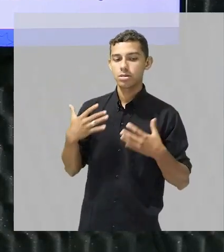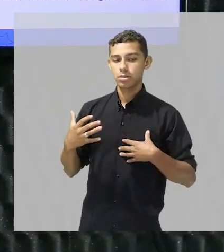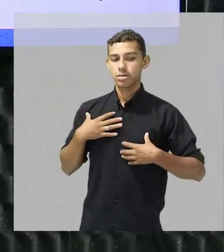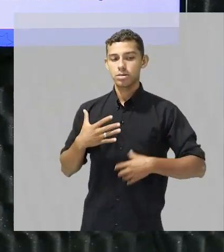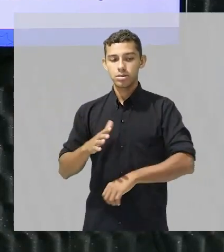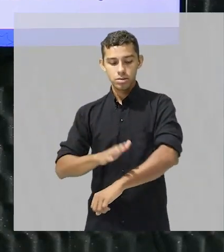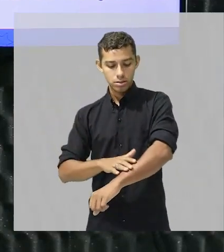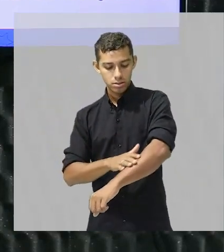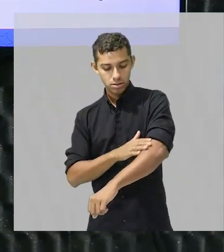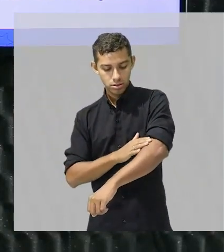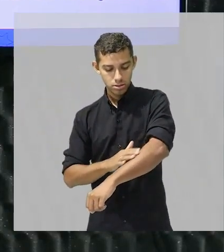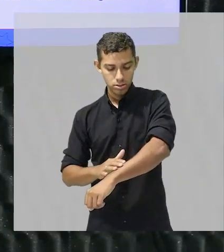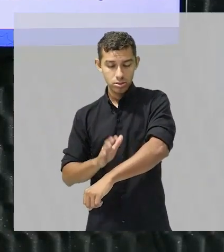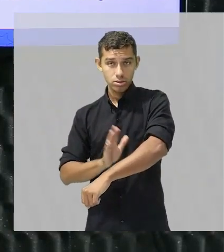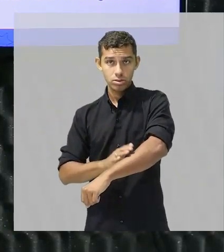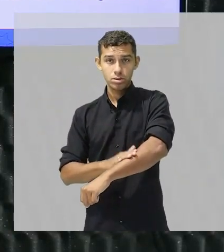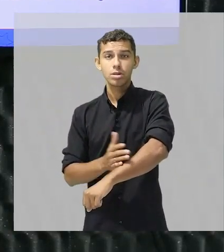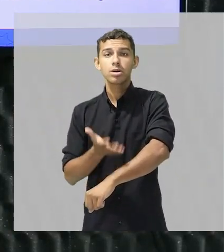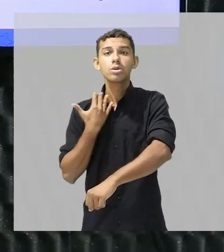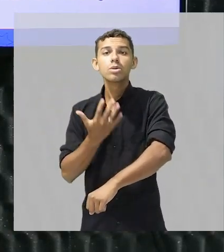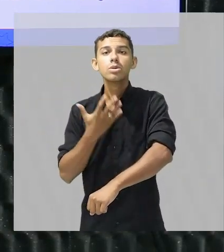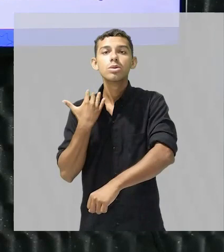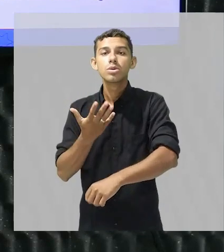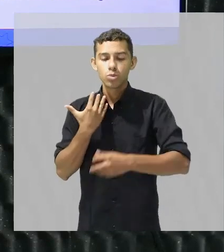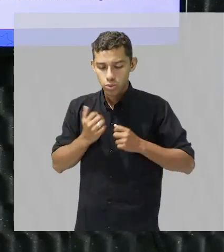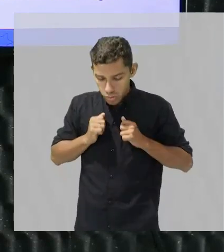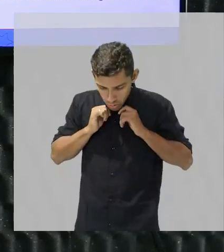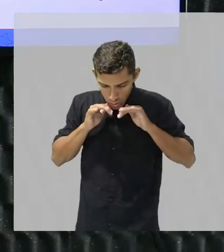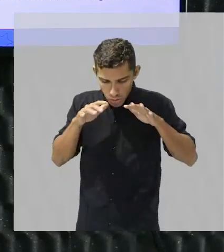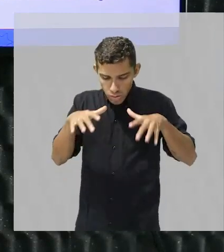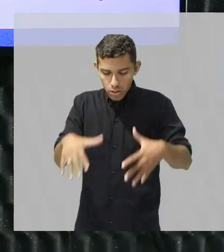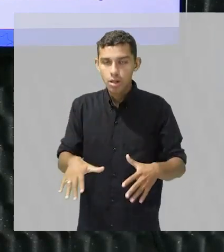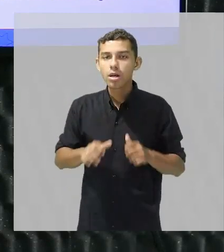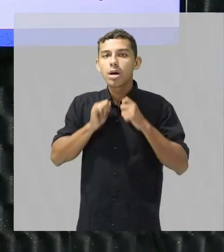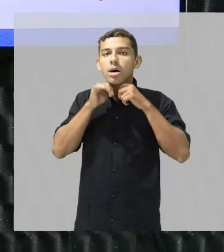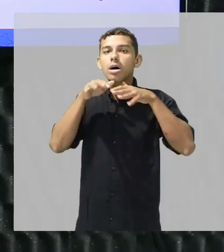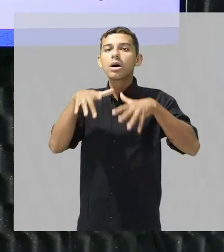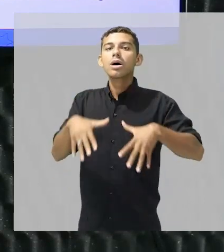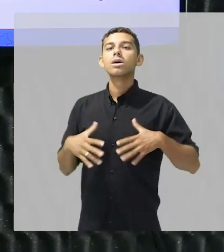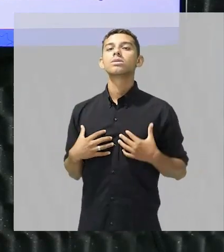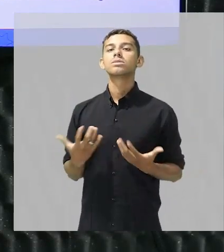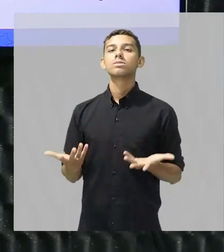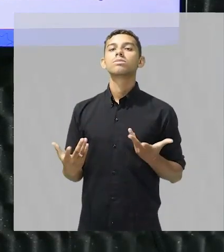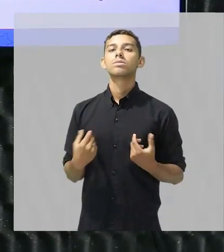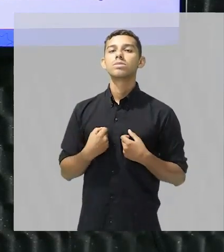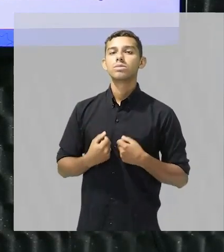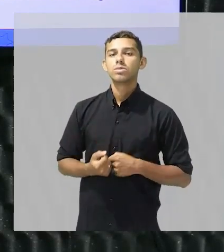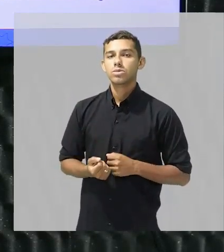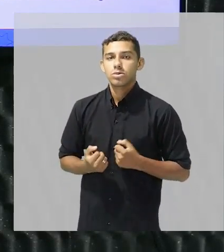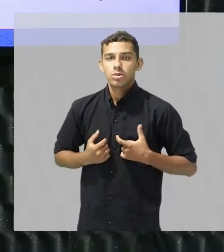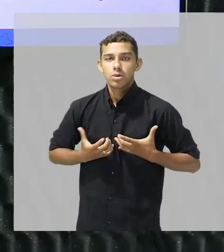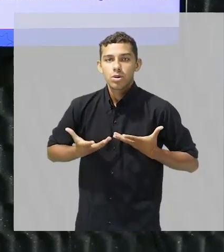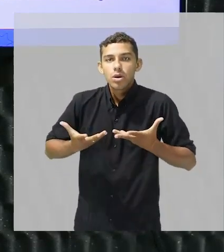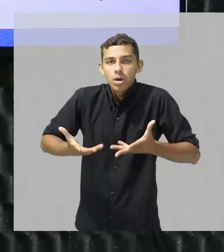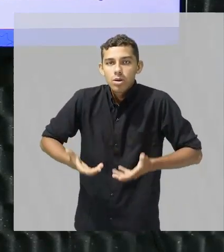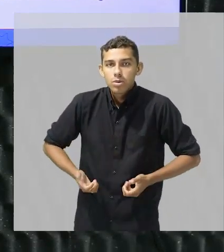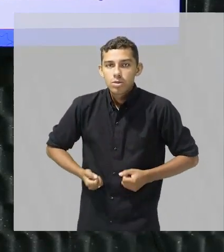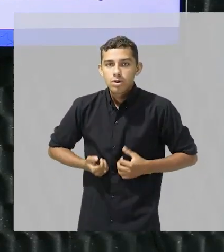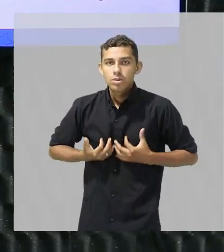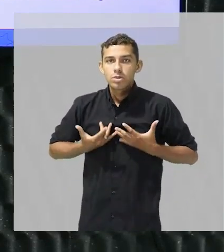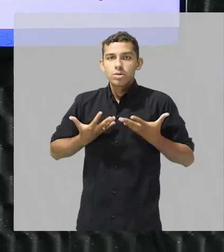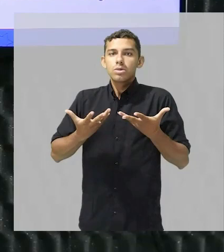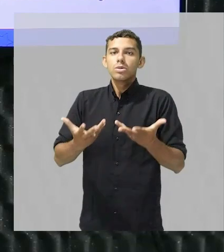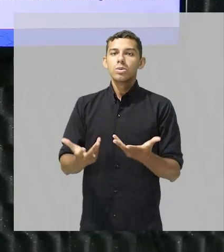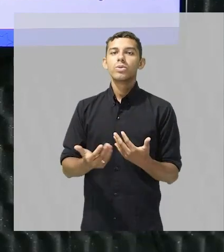região externa, tá? E ela libera o quê? Ela produz que tipo de secreção? A transpiração, o suor. Então, está